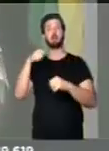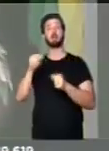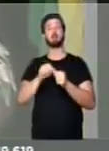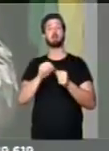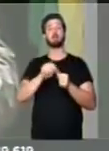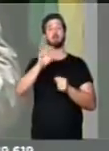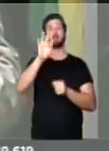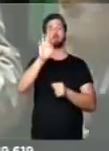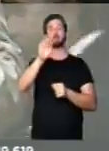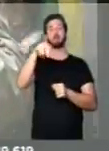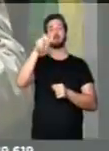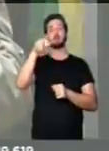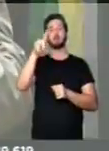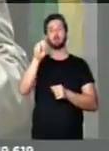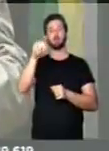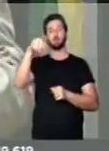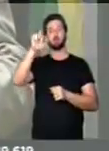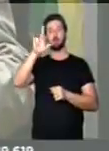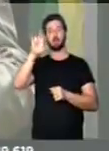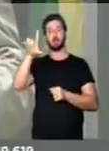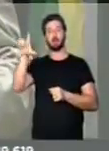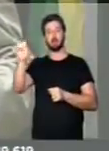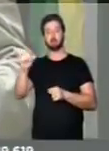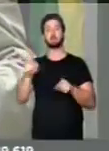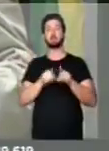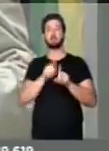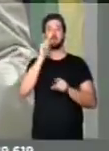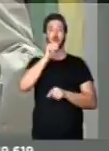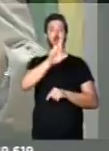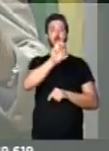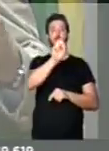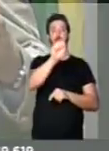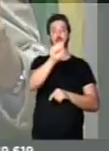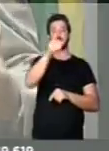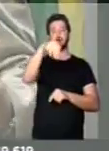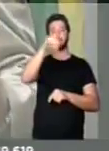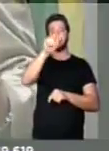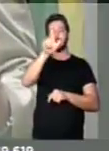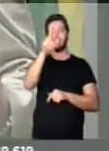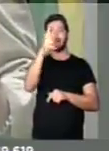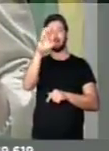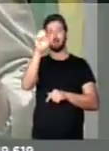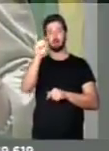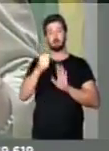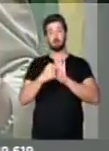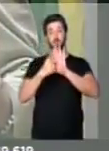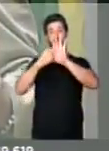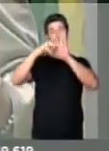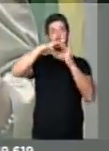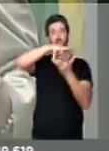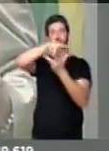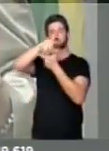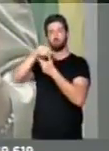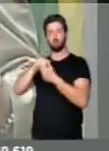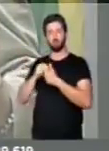Meirelles e Rosa Magalhães, mostrando ao mundo